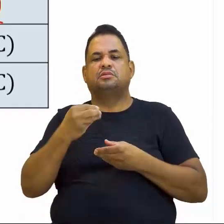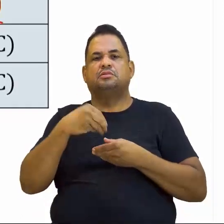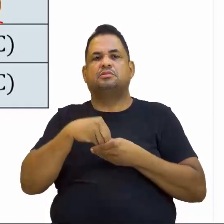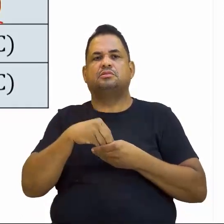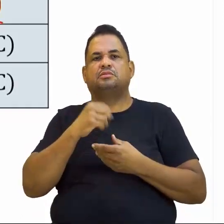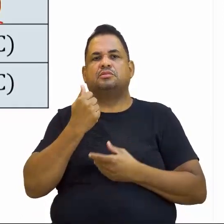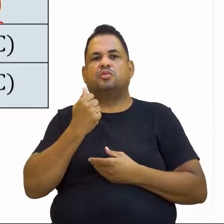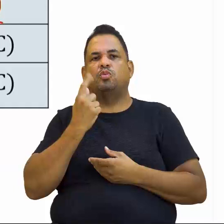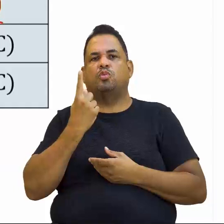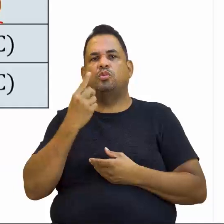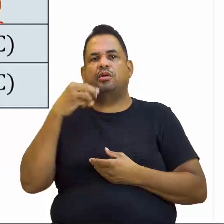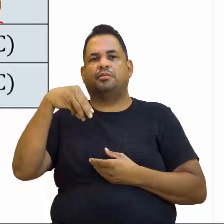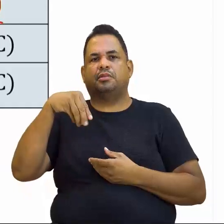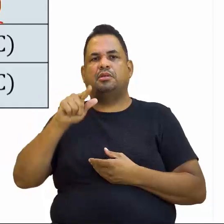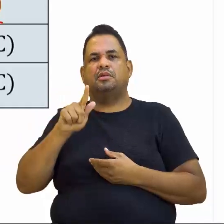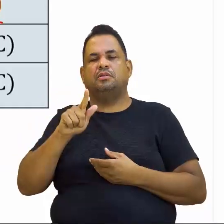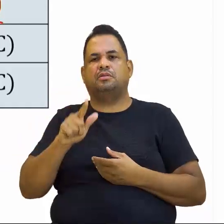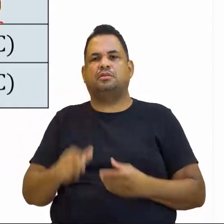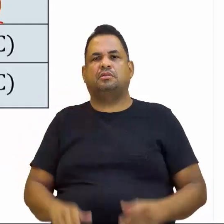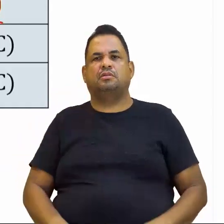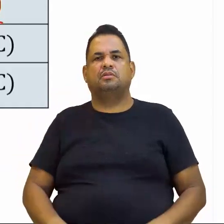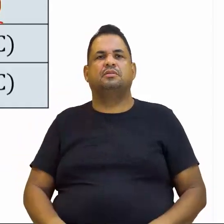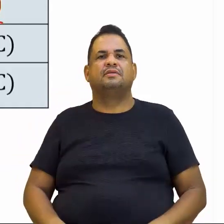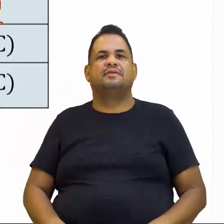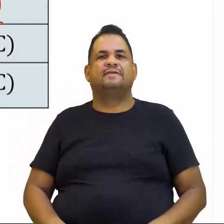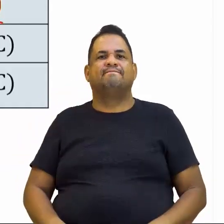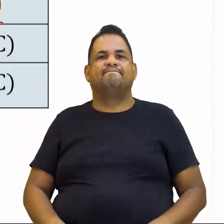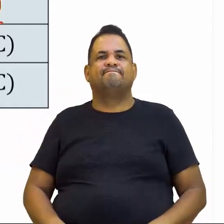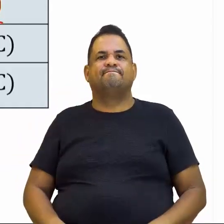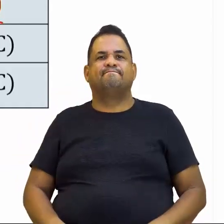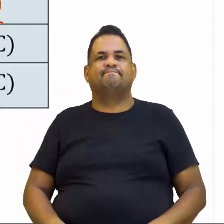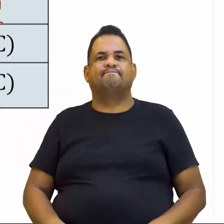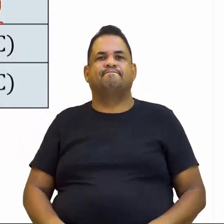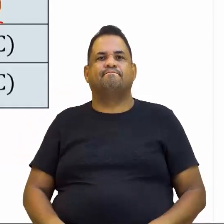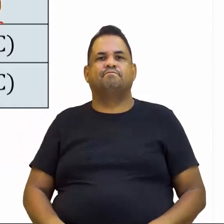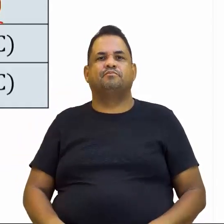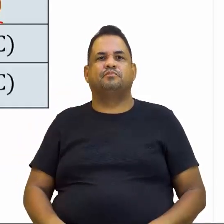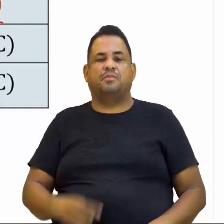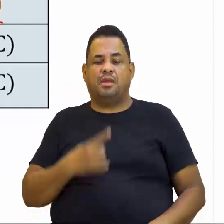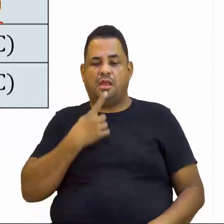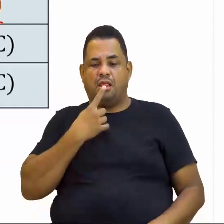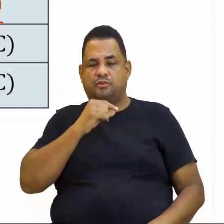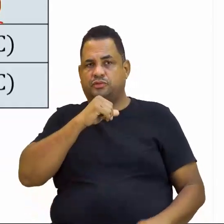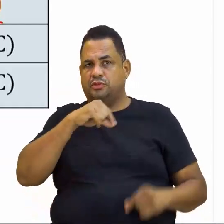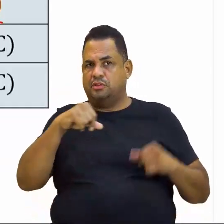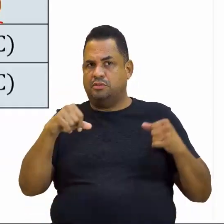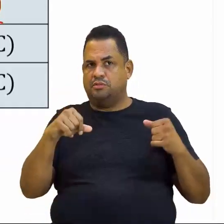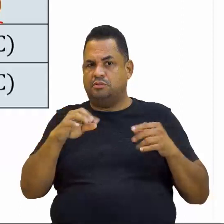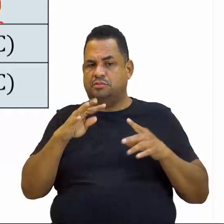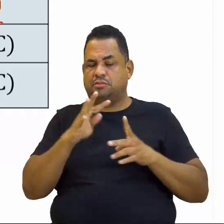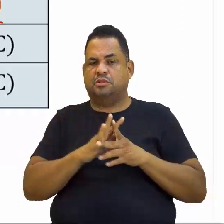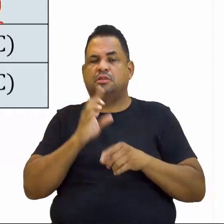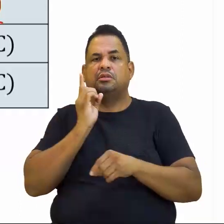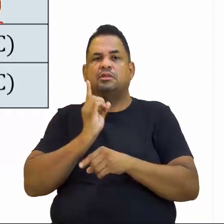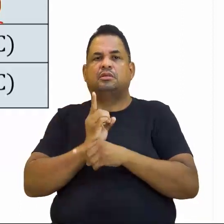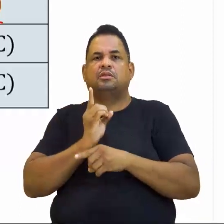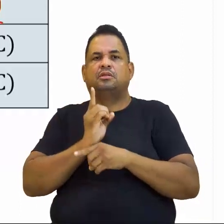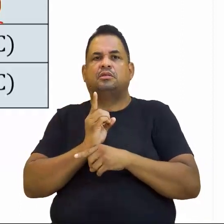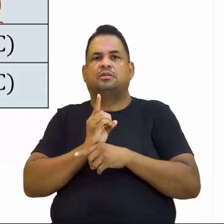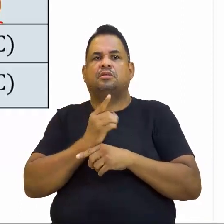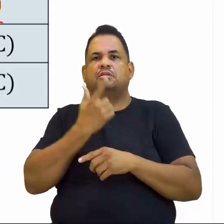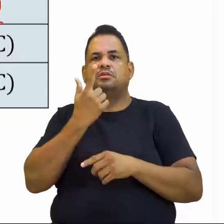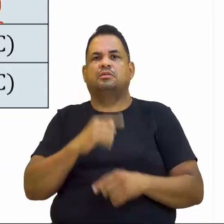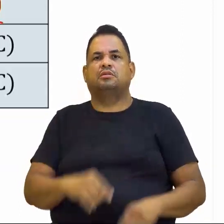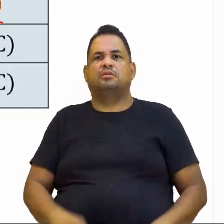1 ml. Já aqui, para o nosso sal, a densidade dele está me